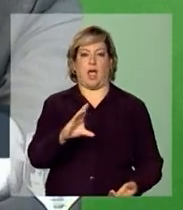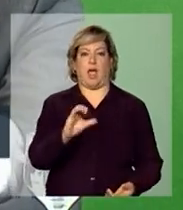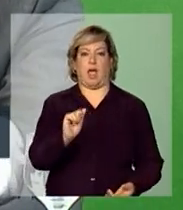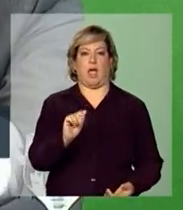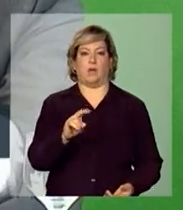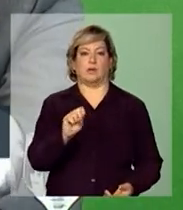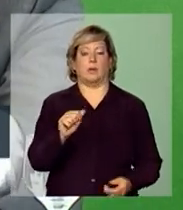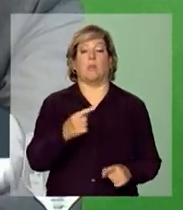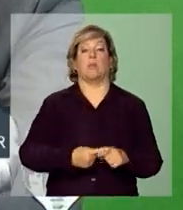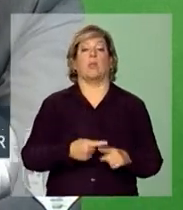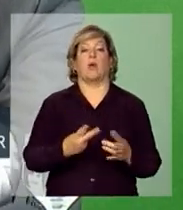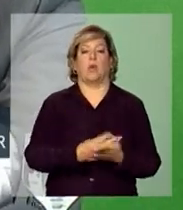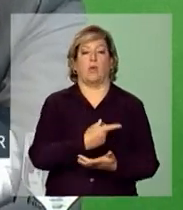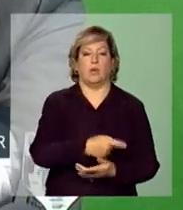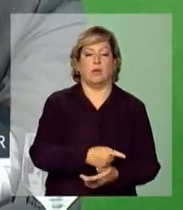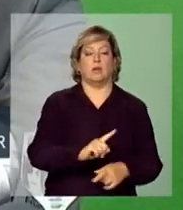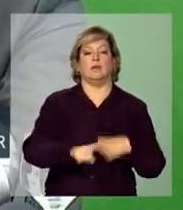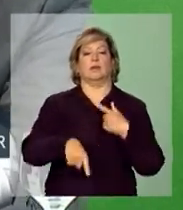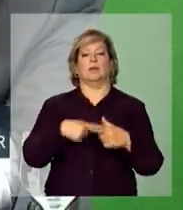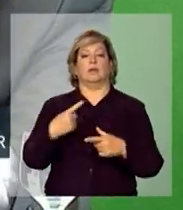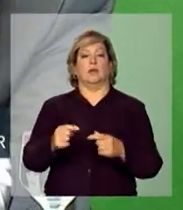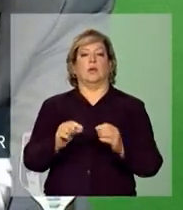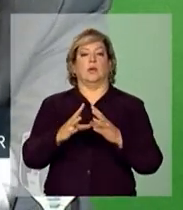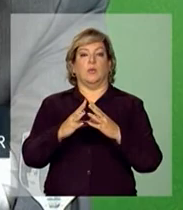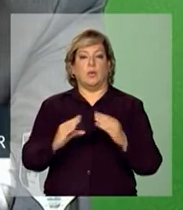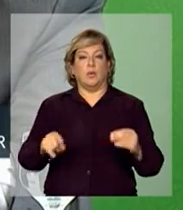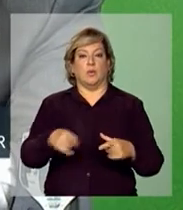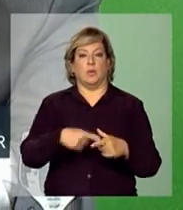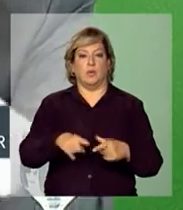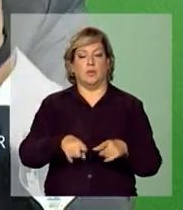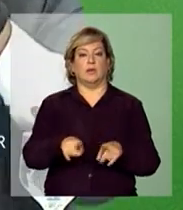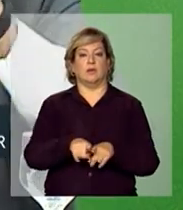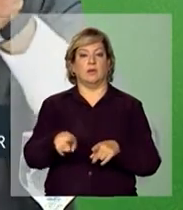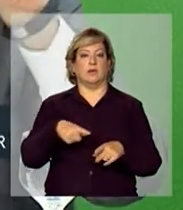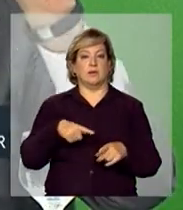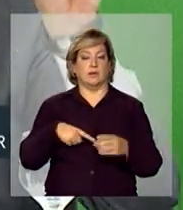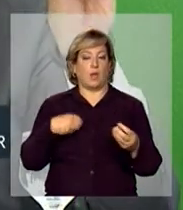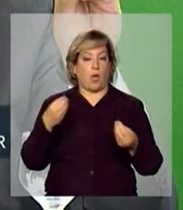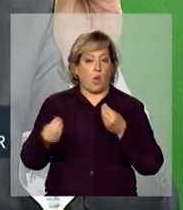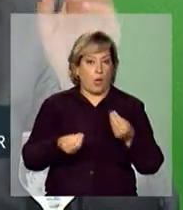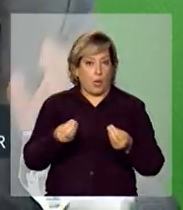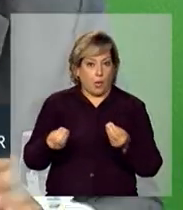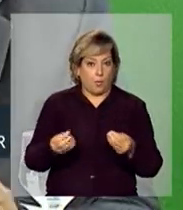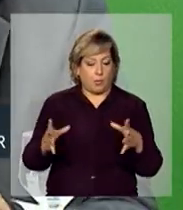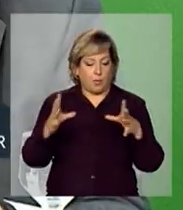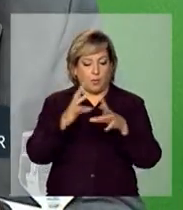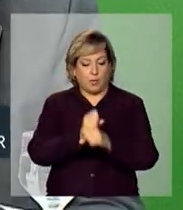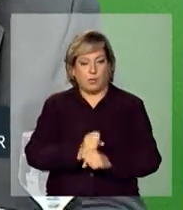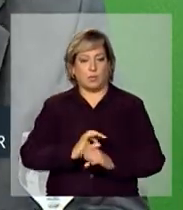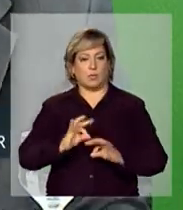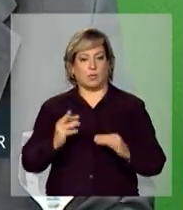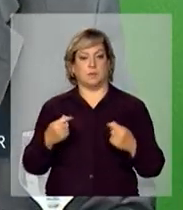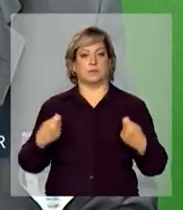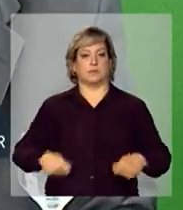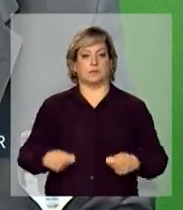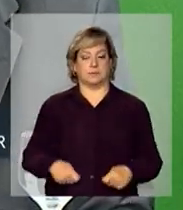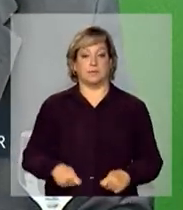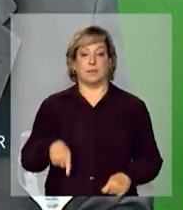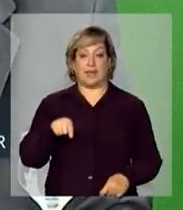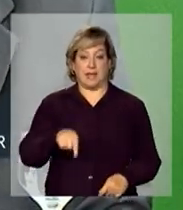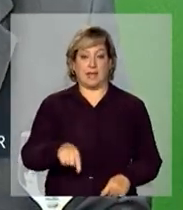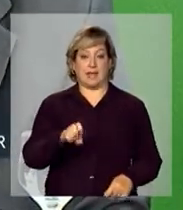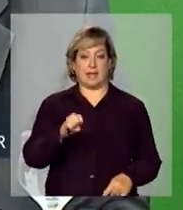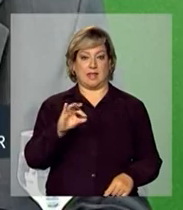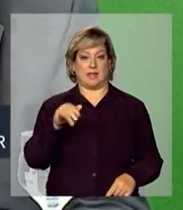procedimentos para a solução de conflitos e sistemas equilibrado Esse é o tripé nessa primeira etapa nós não estamos